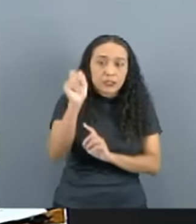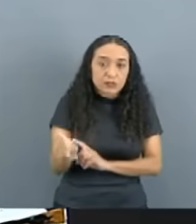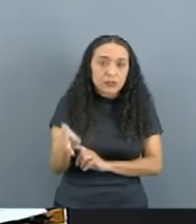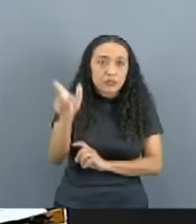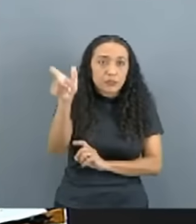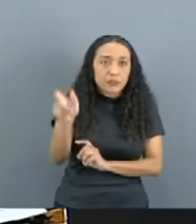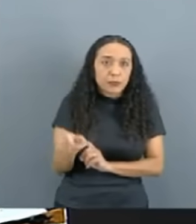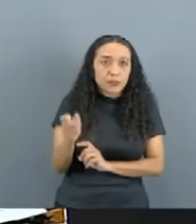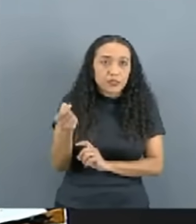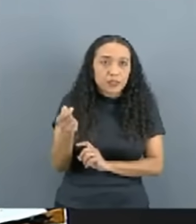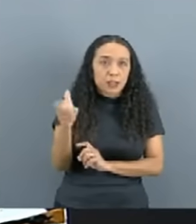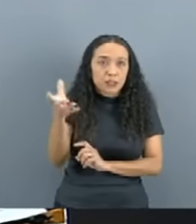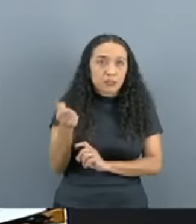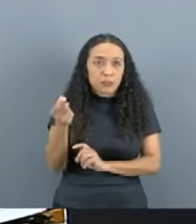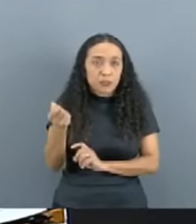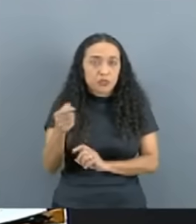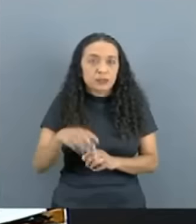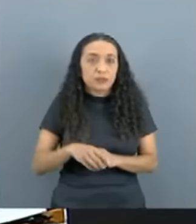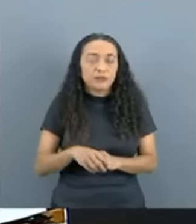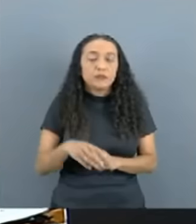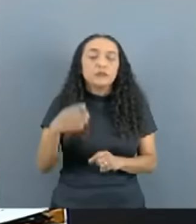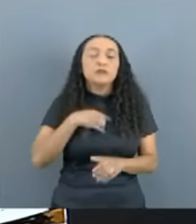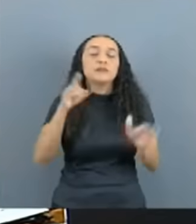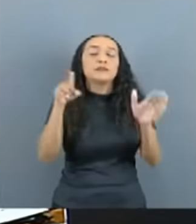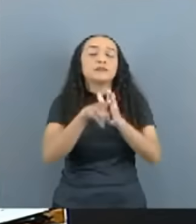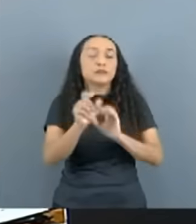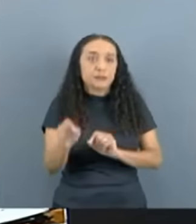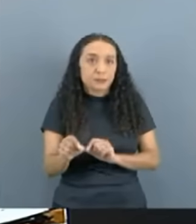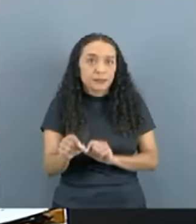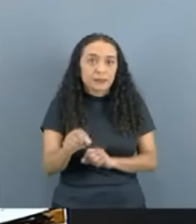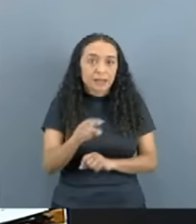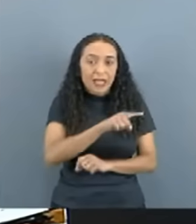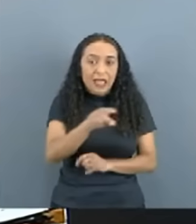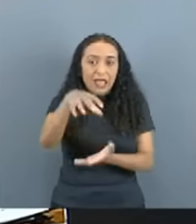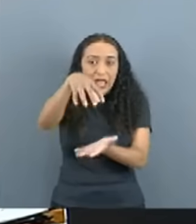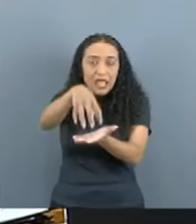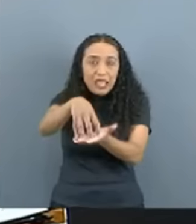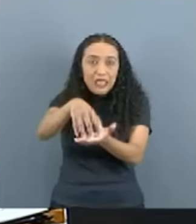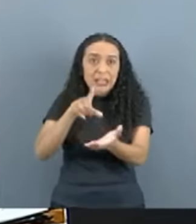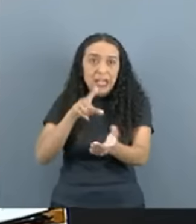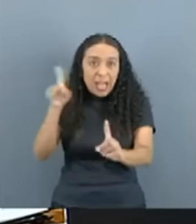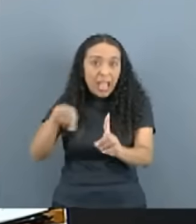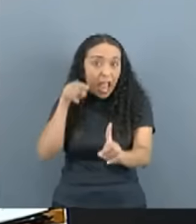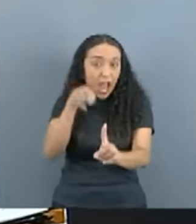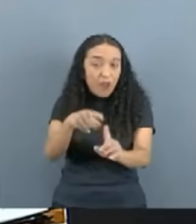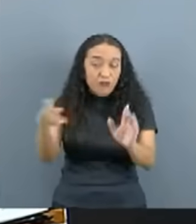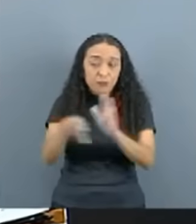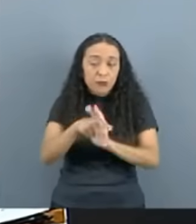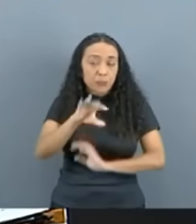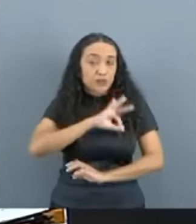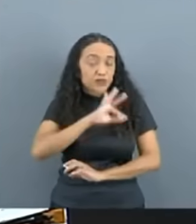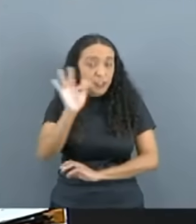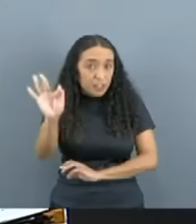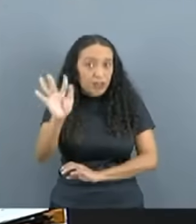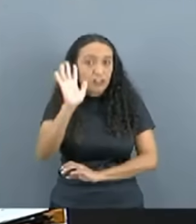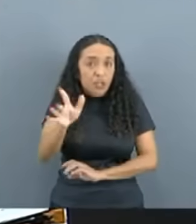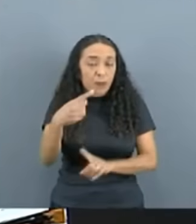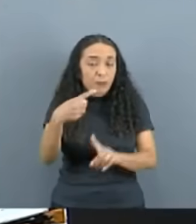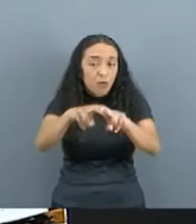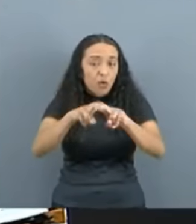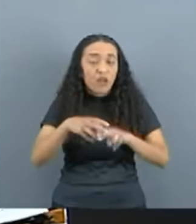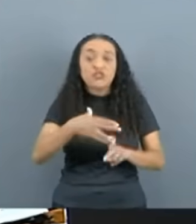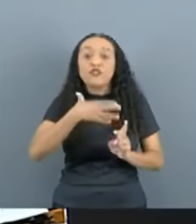de aposentados e pensionistas. Eu pergunto para o senhor, essa entidade ela é alvo da PF, todo mundo já viu, por fraude